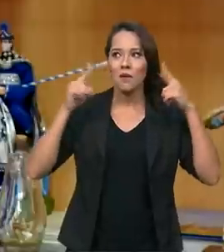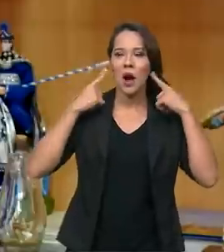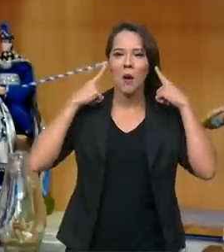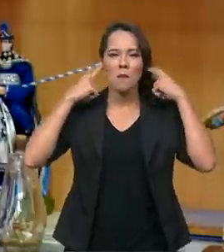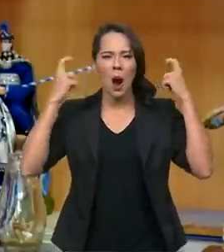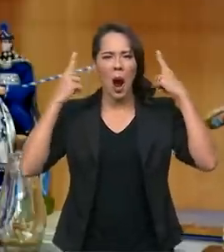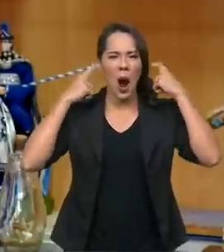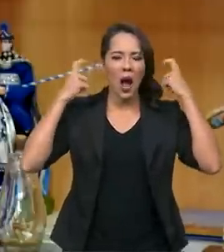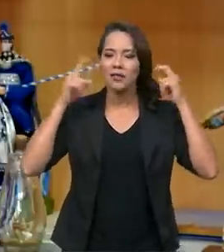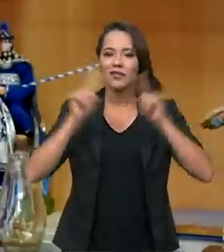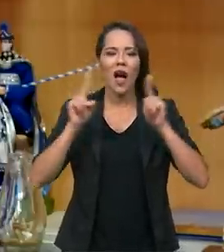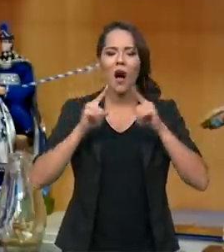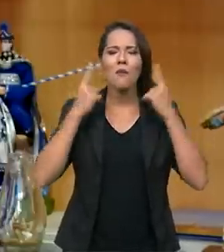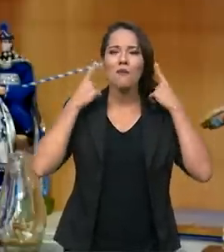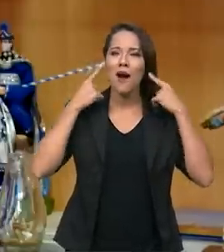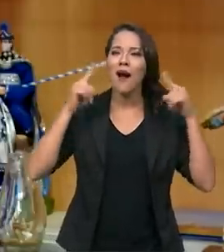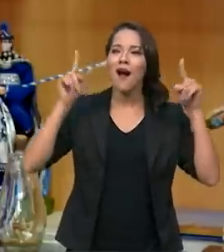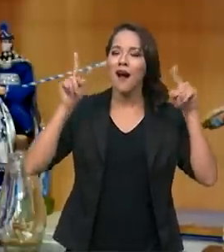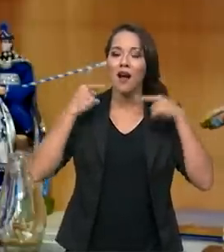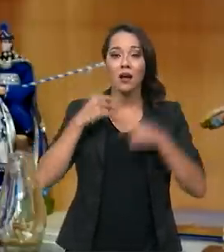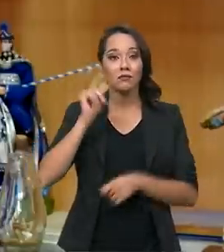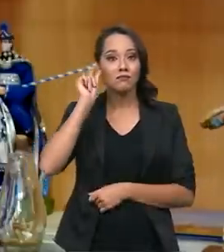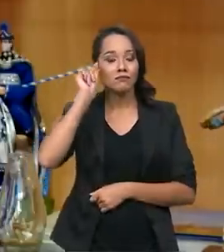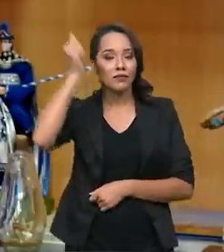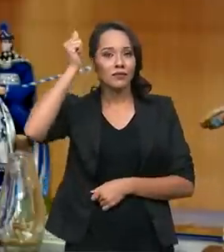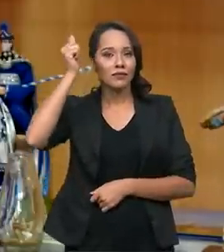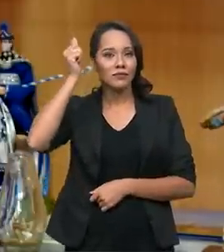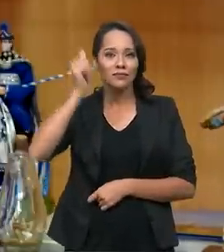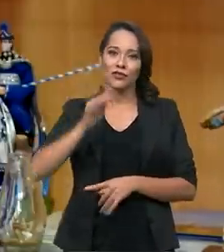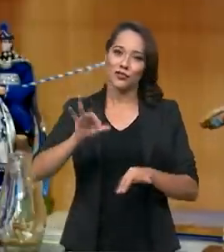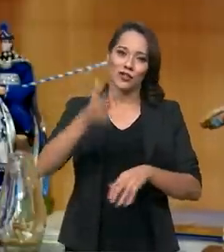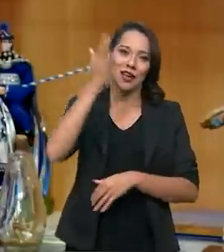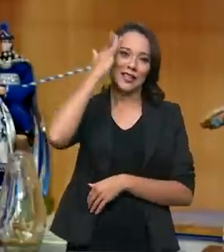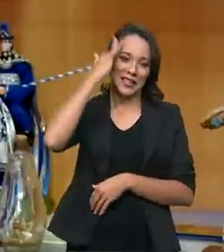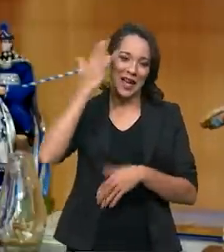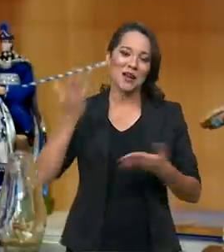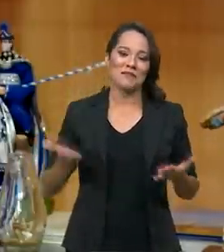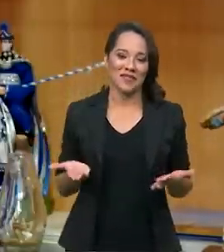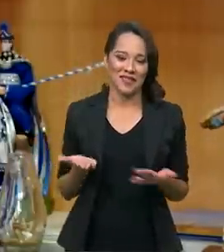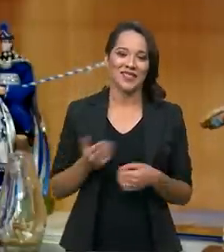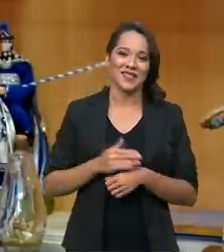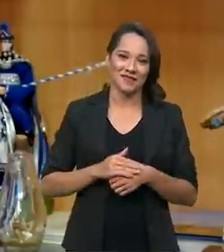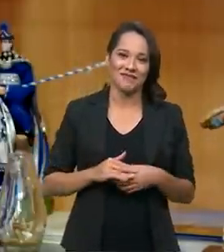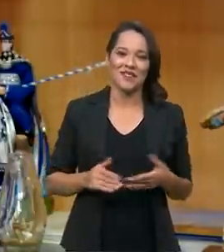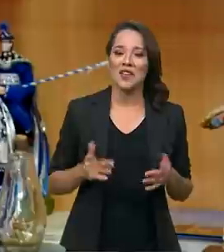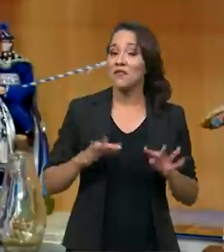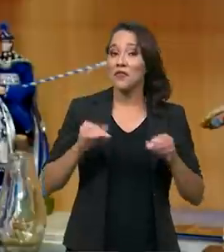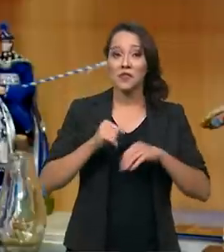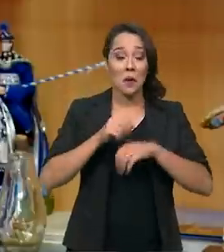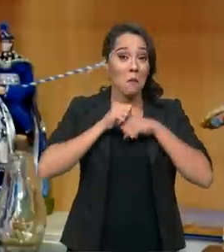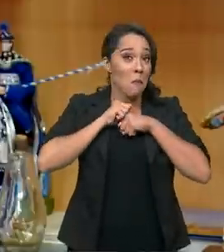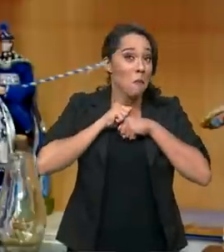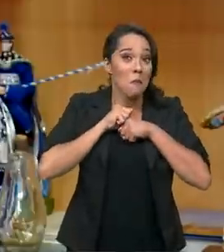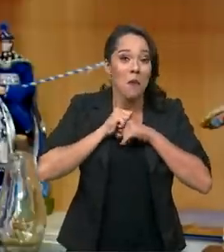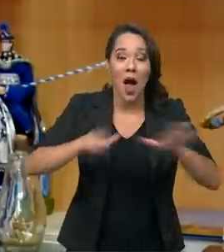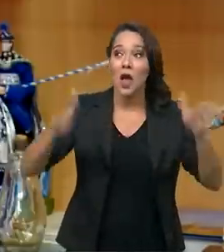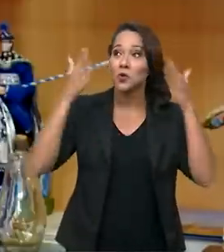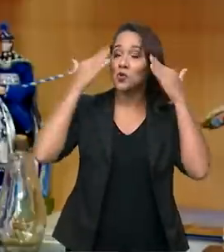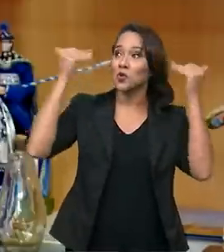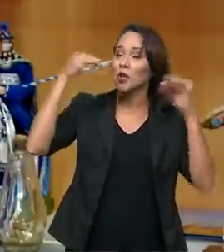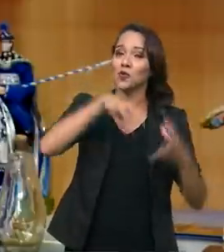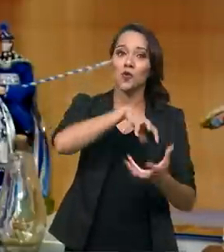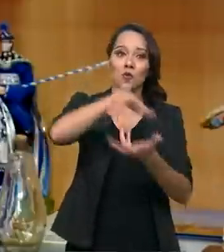agride a audição humana aí foi uma sacada que o resto todo mundo já sabe falar sobre está chovendo no molhado formop pouco maior